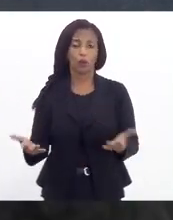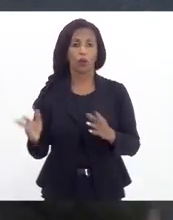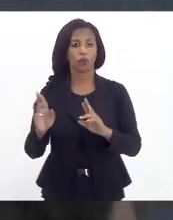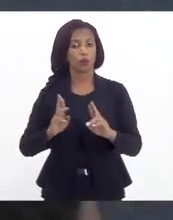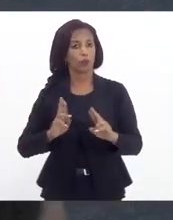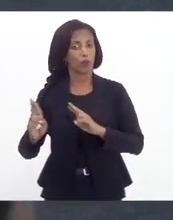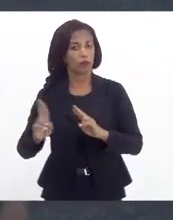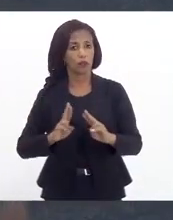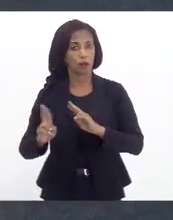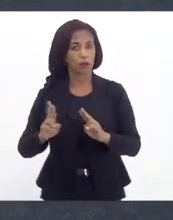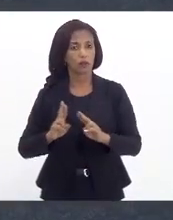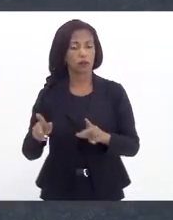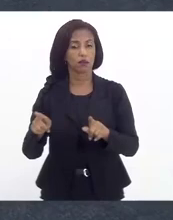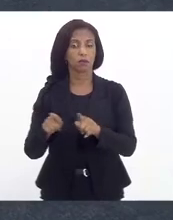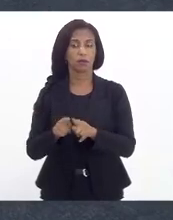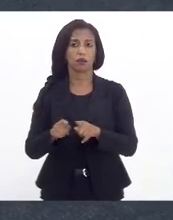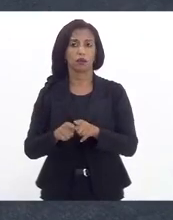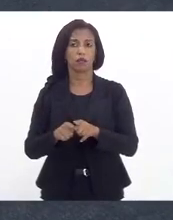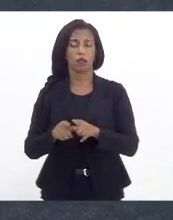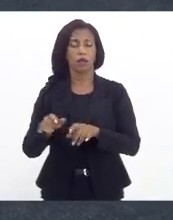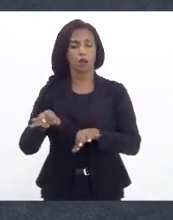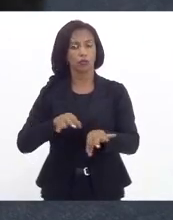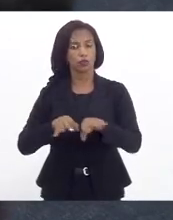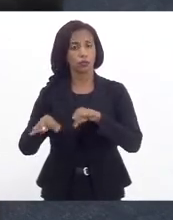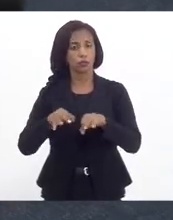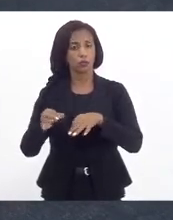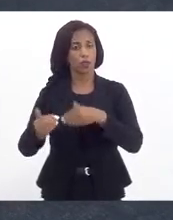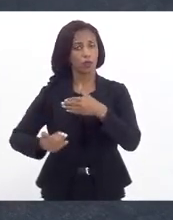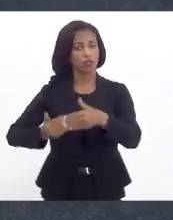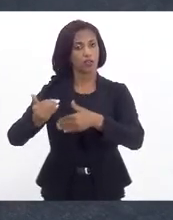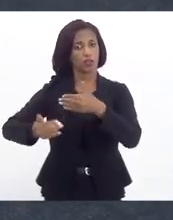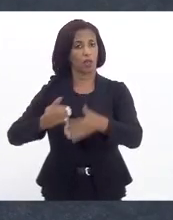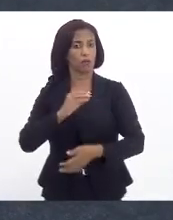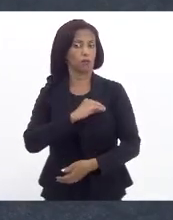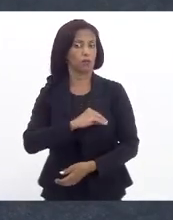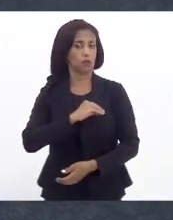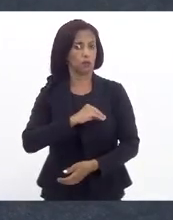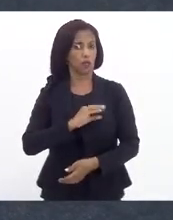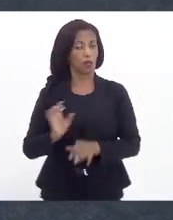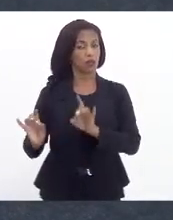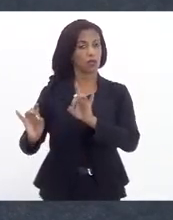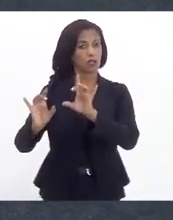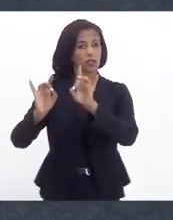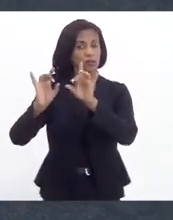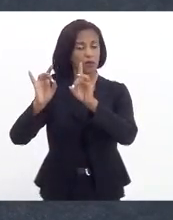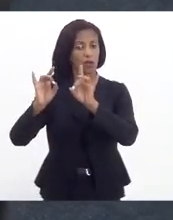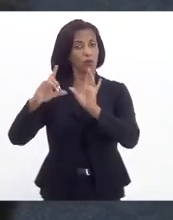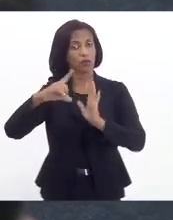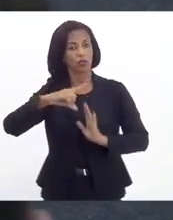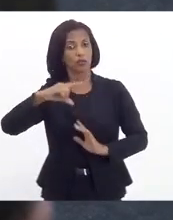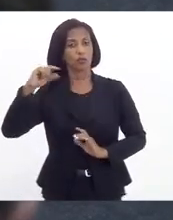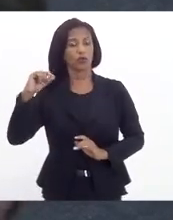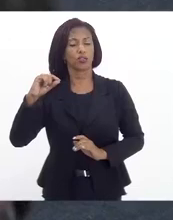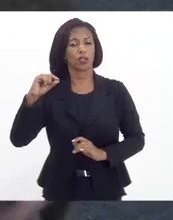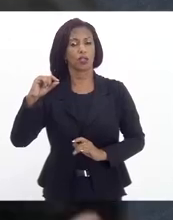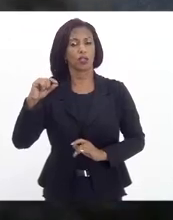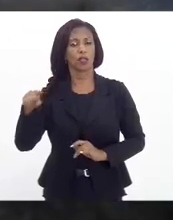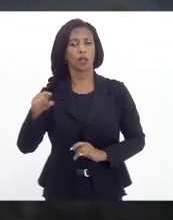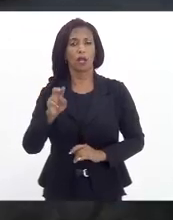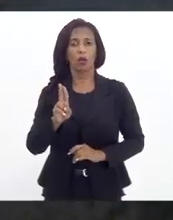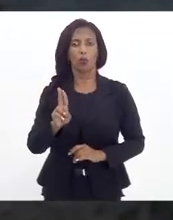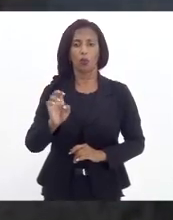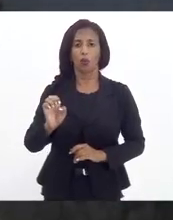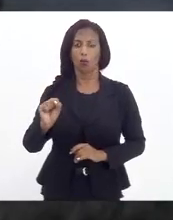relação aos planos de cargos e salários, em especial destacando a situação da